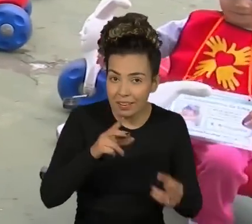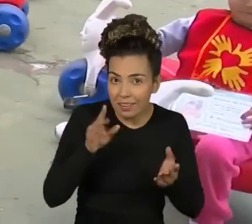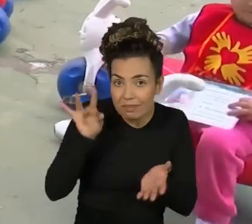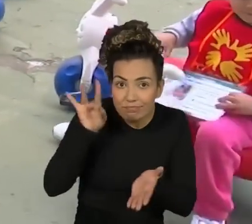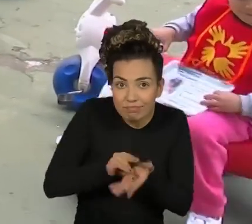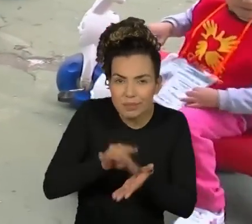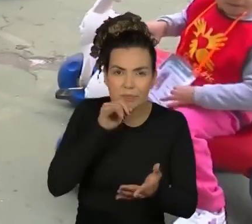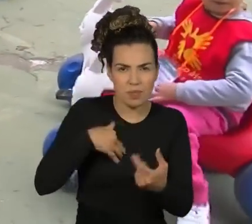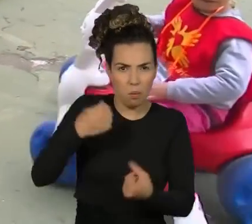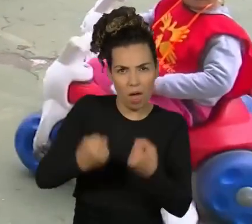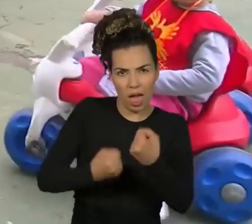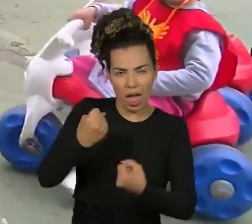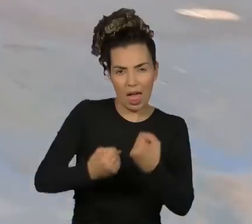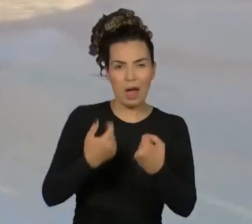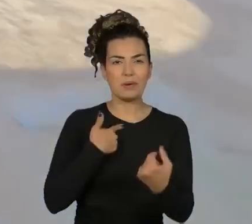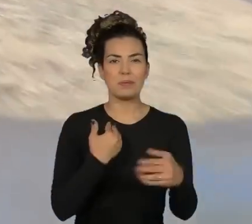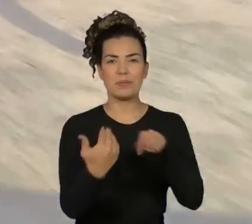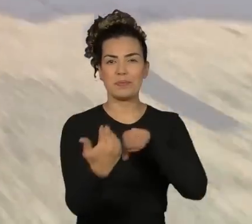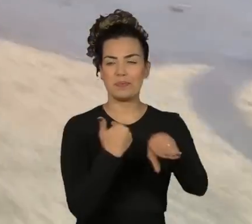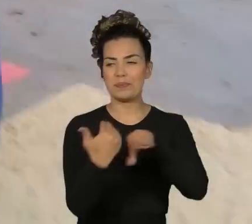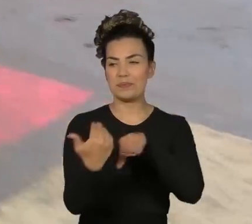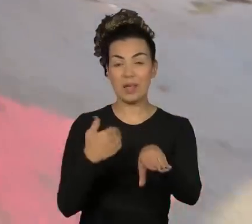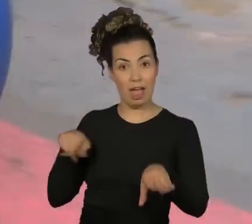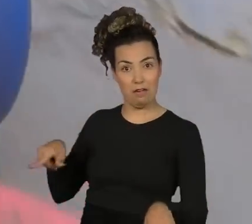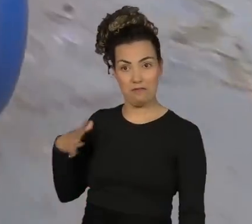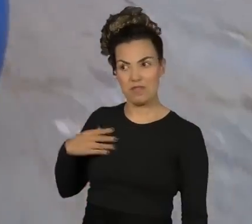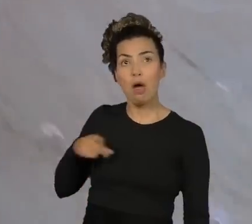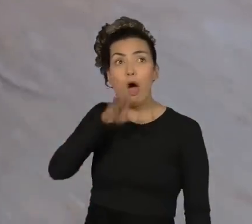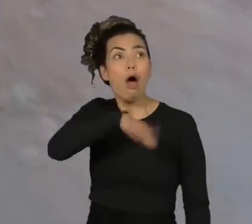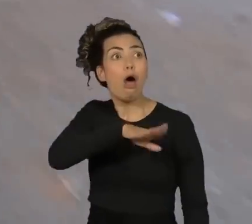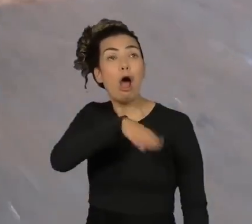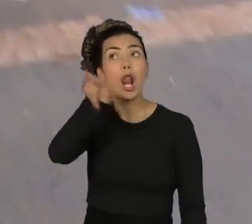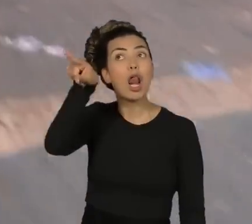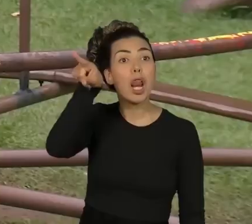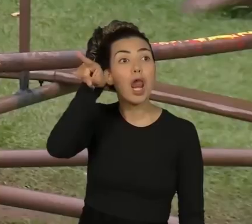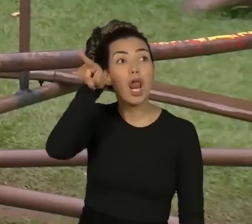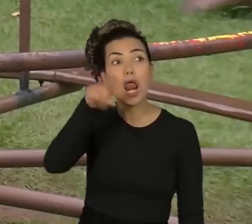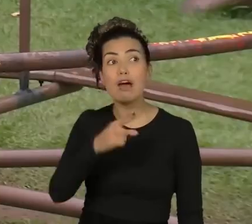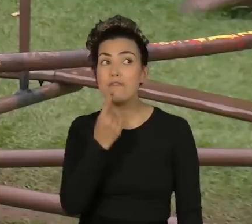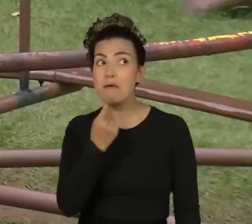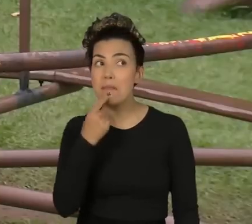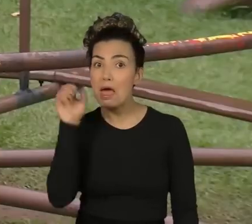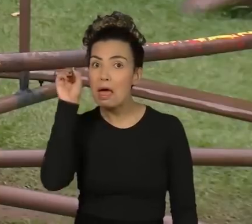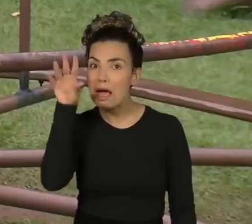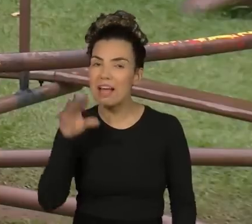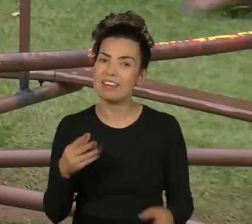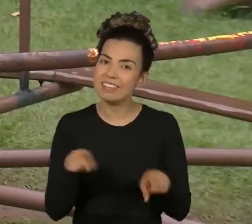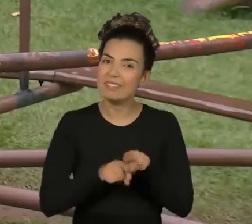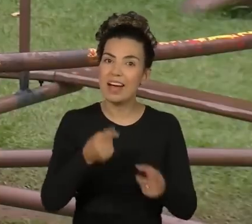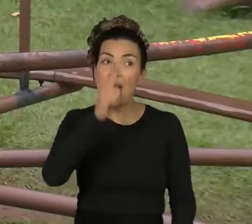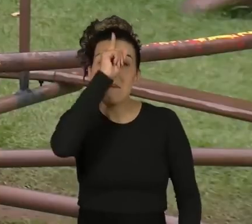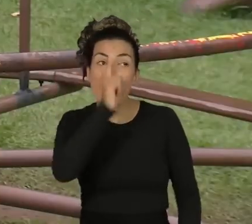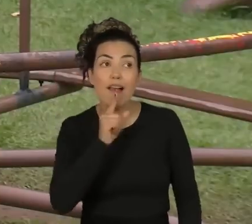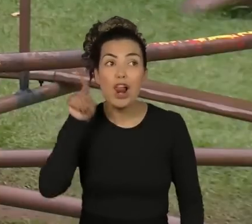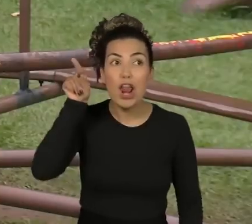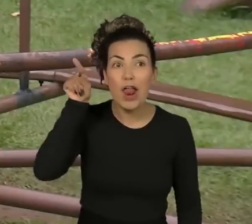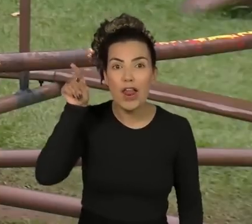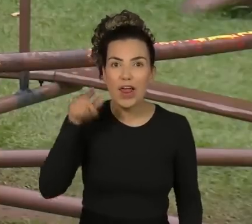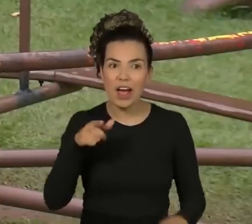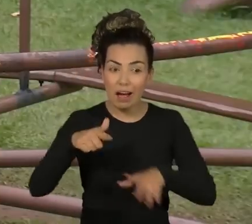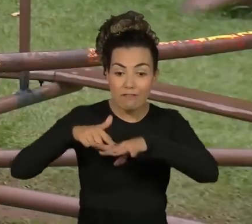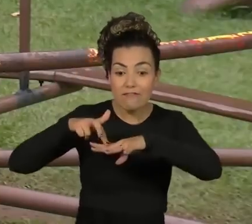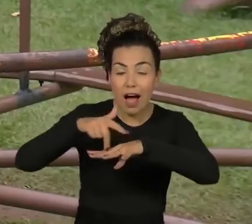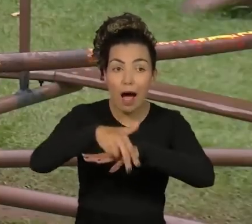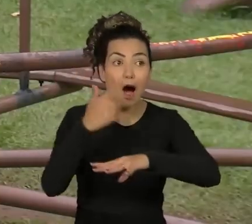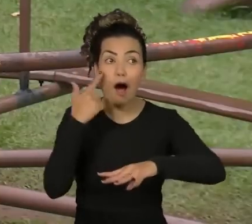no carro, tudo mais, ele alerta a gente do sinal vermelho, do sinal amarelo, da faixa de pedestre. Então ele já